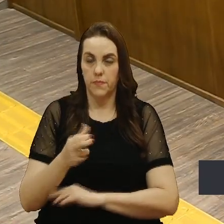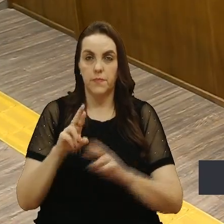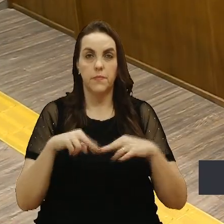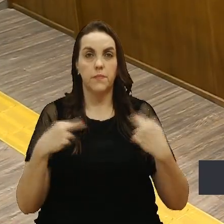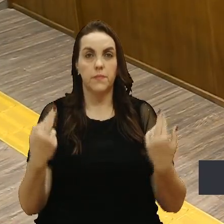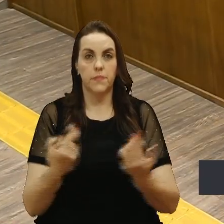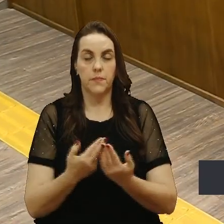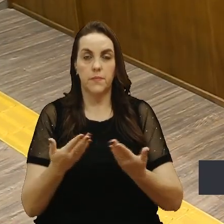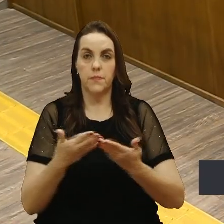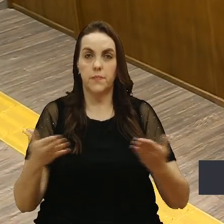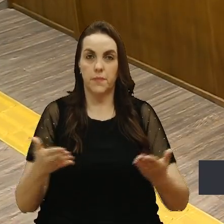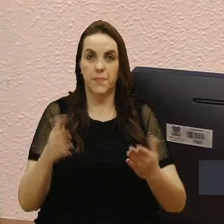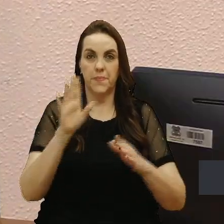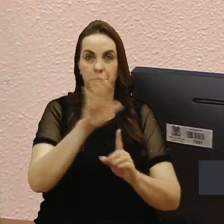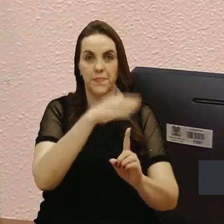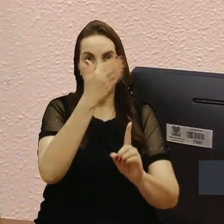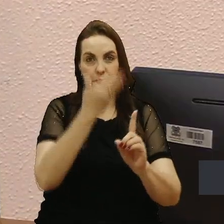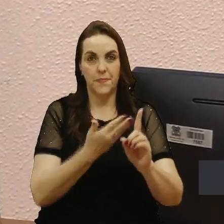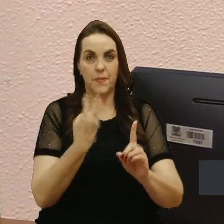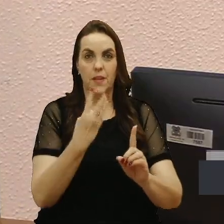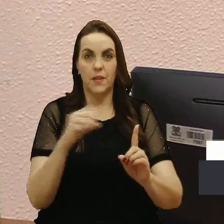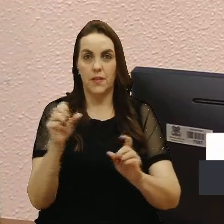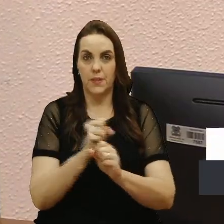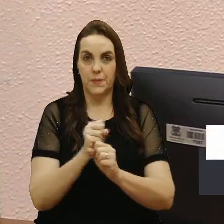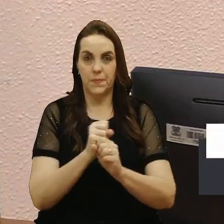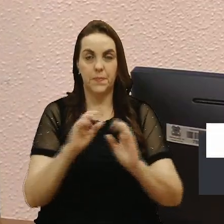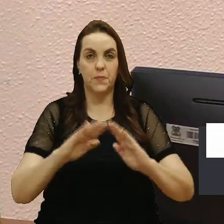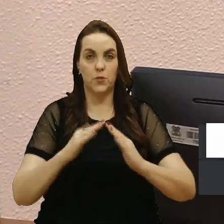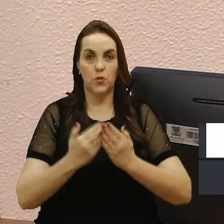a sessão ordinária abre espaço para a homenagem aos 30 anos da Escola Municipal de Ensino Fundamental